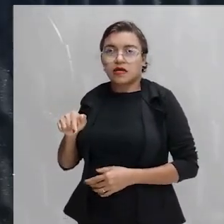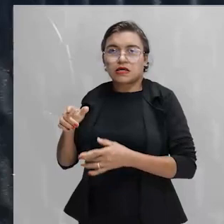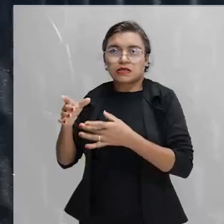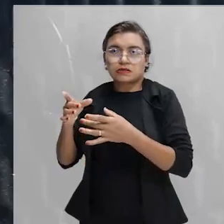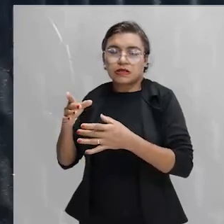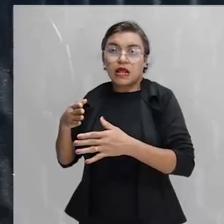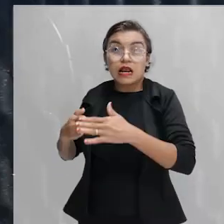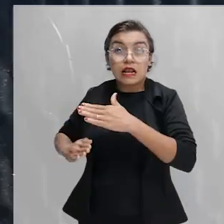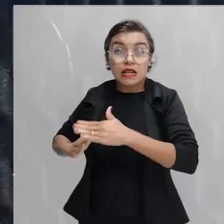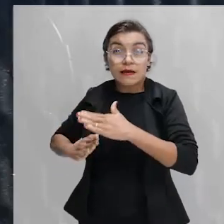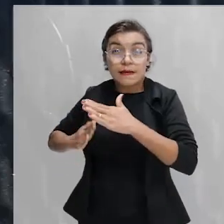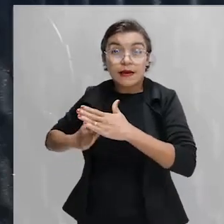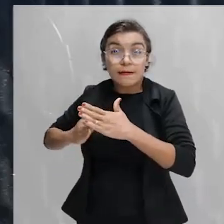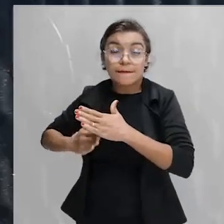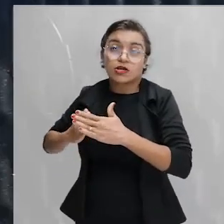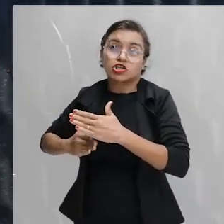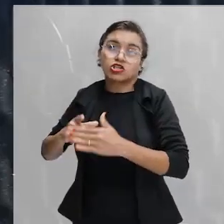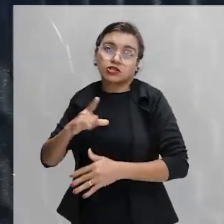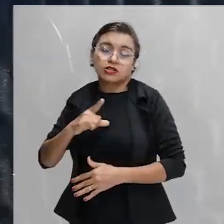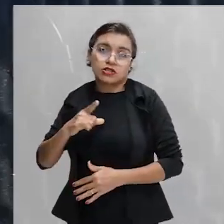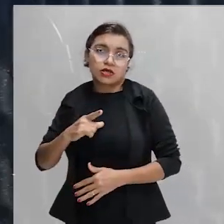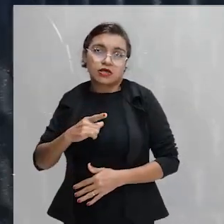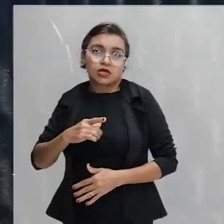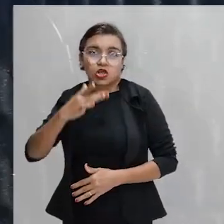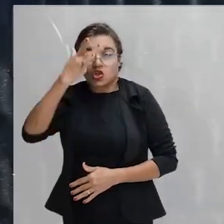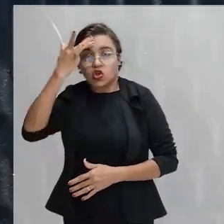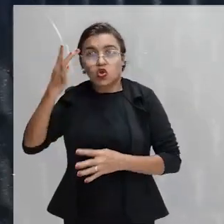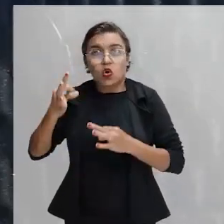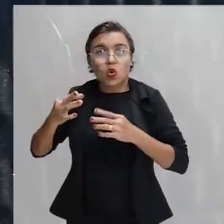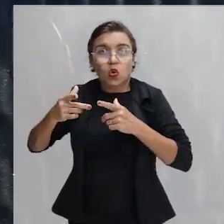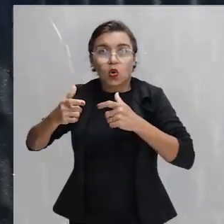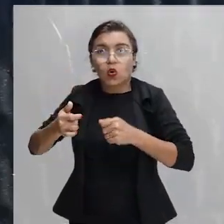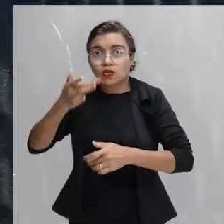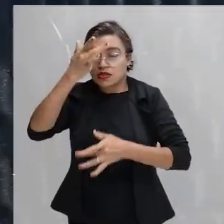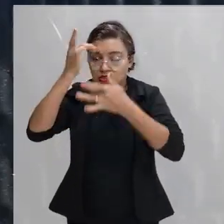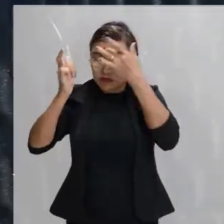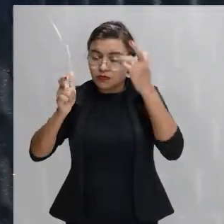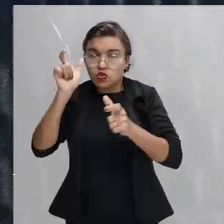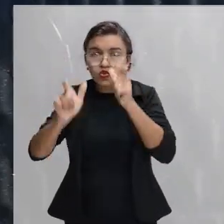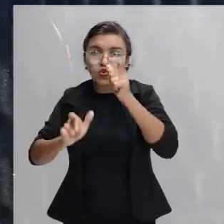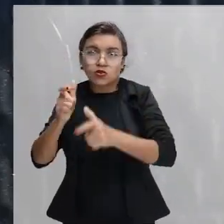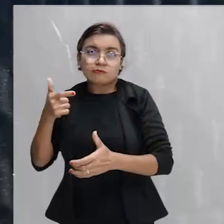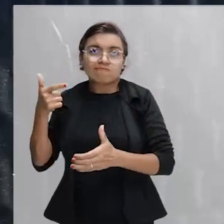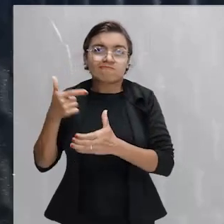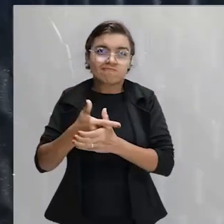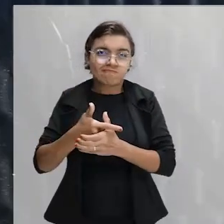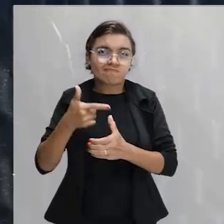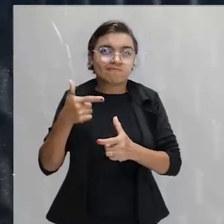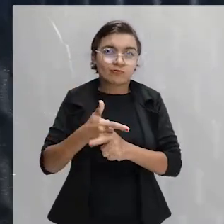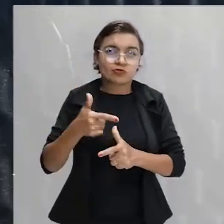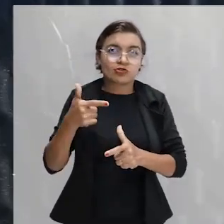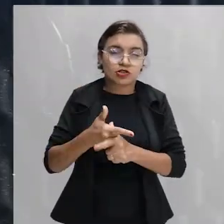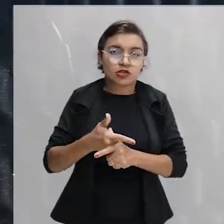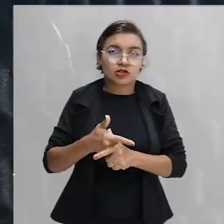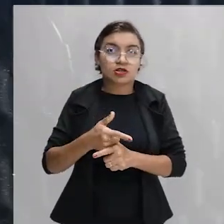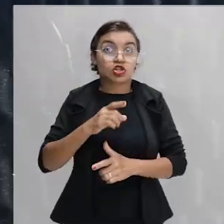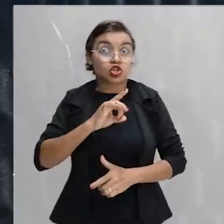restringem, limitam. Não são todas as pessoas que devem ser punidas, somente as